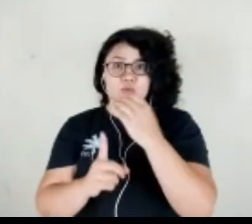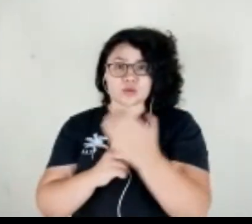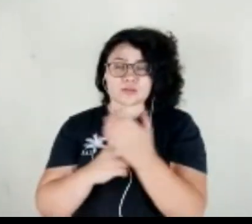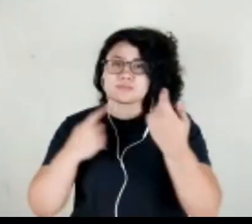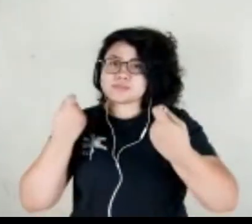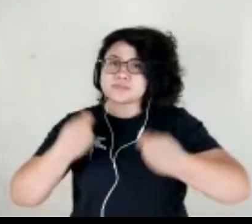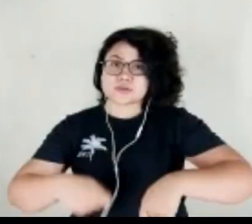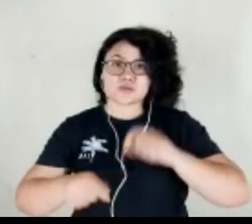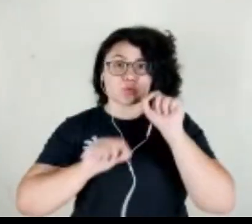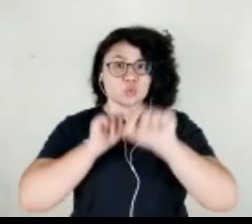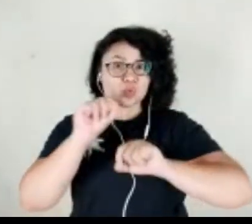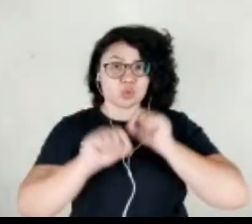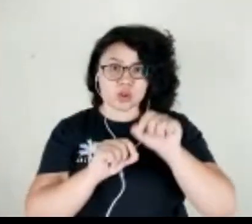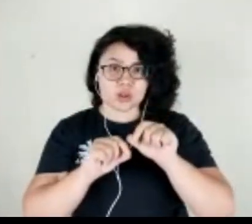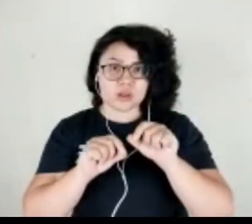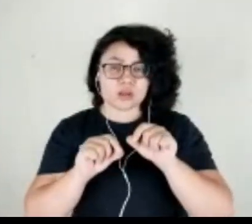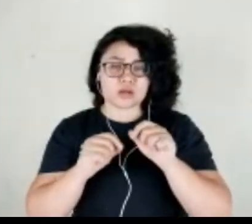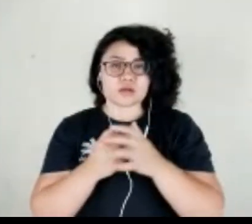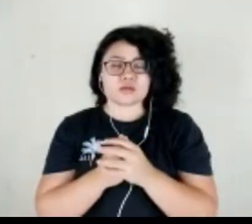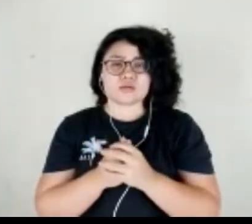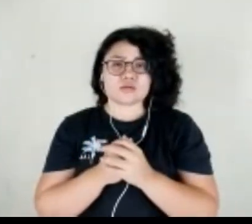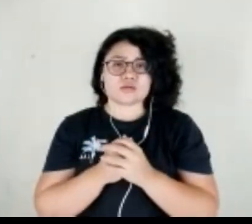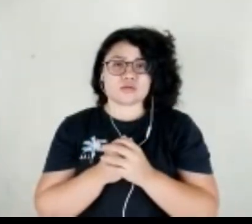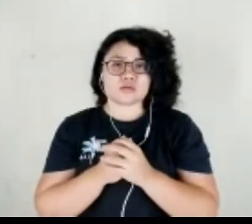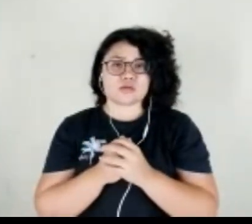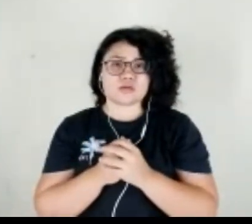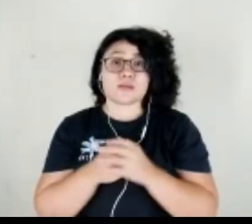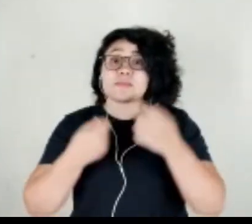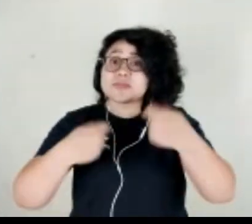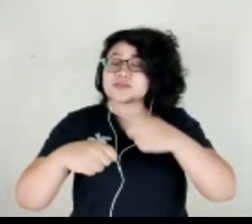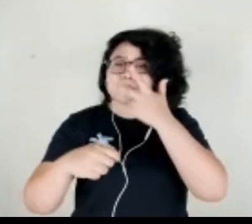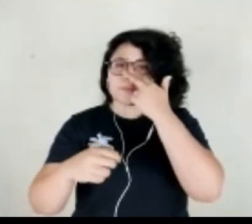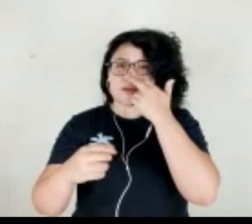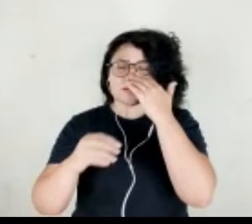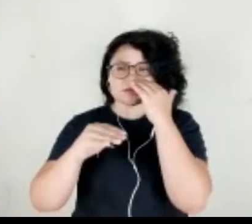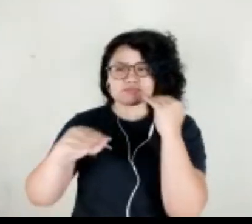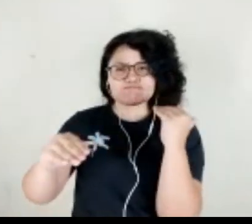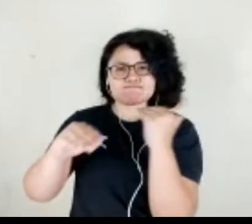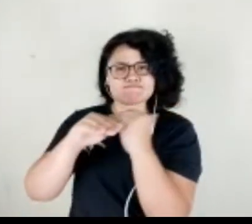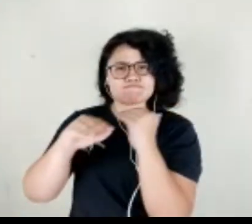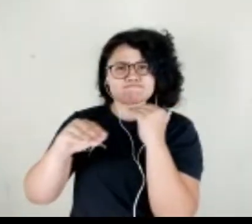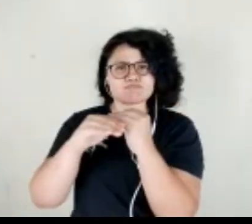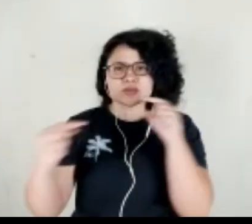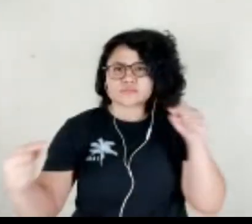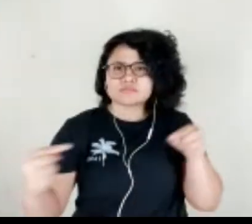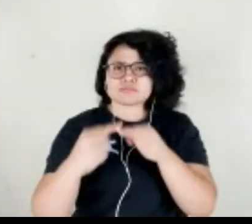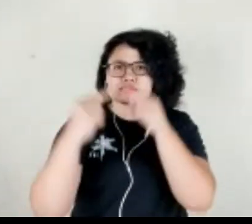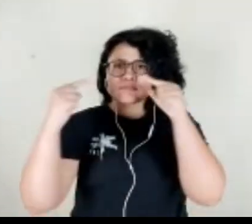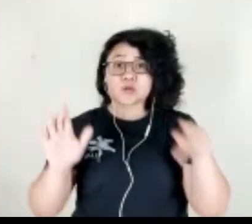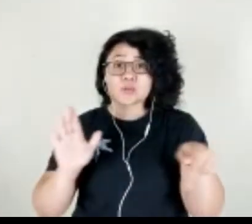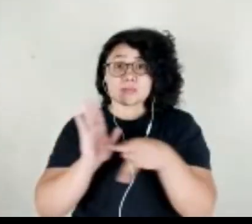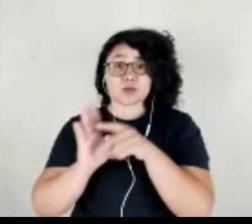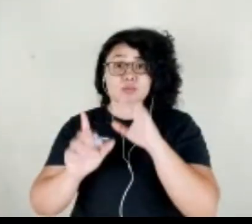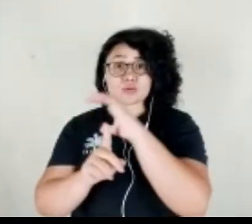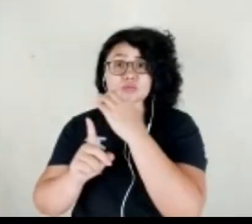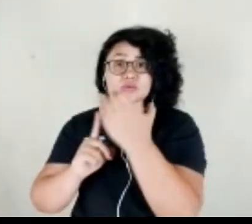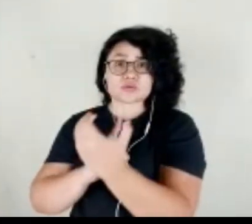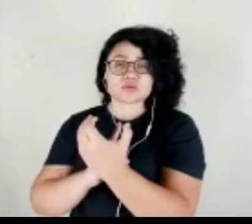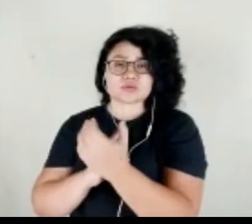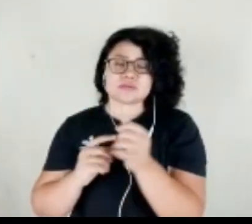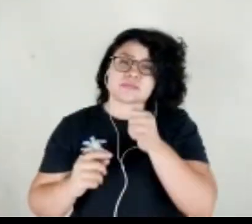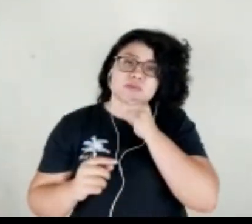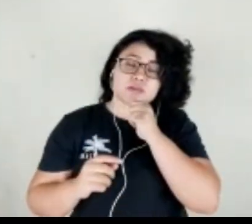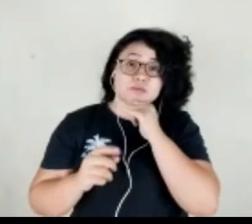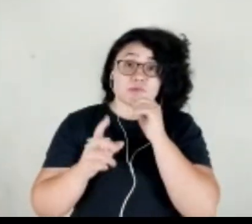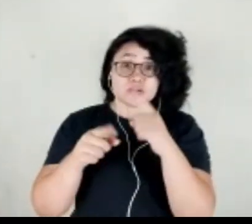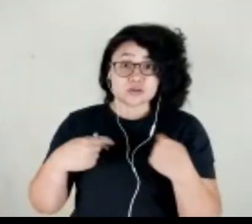uma comunidade, você precisa estar em sintonia com essa comunidade. Ou seja, a tua